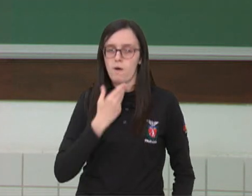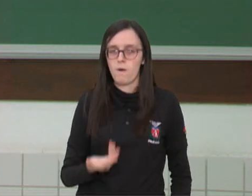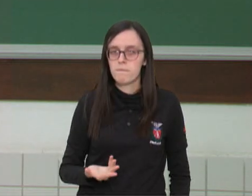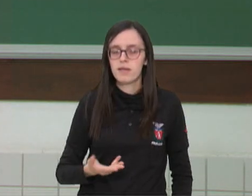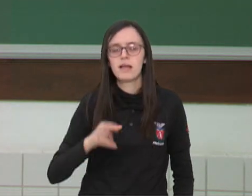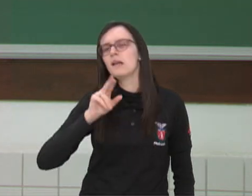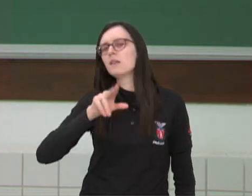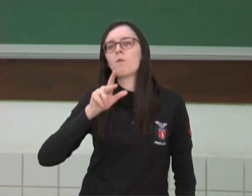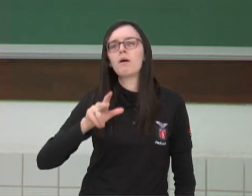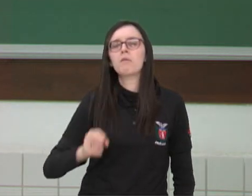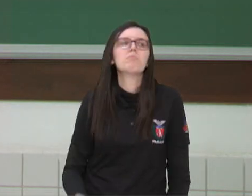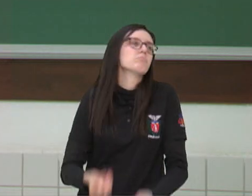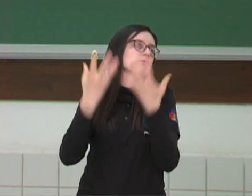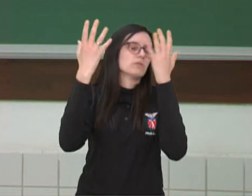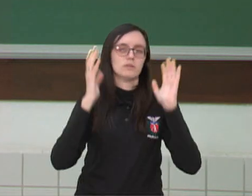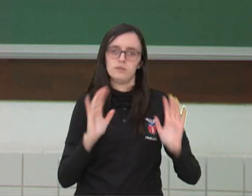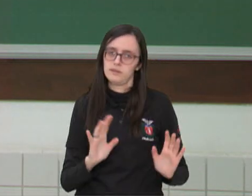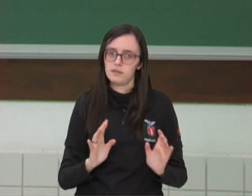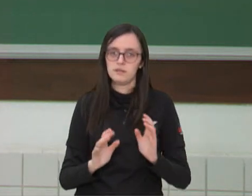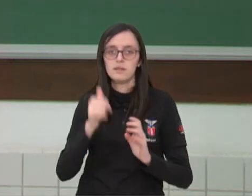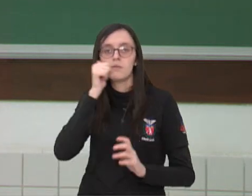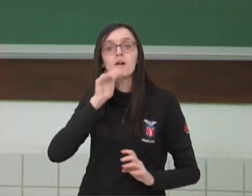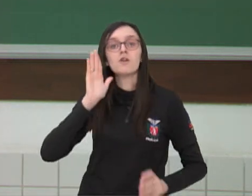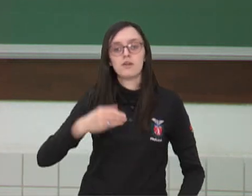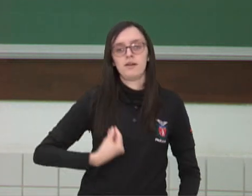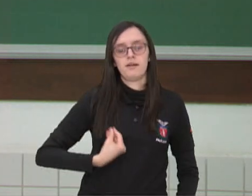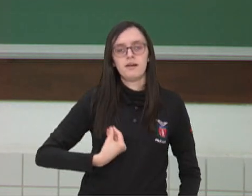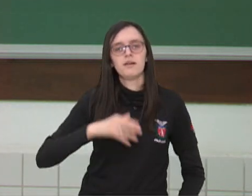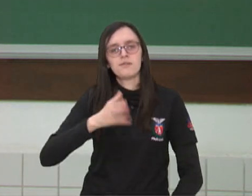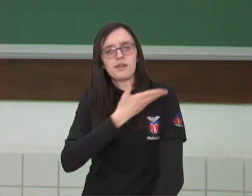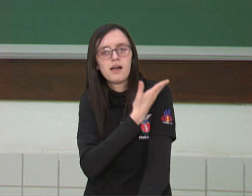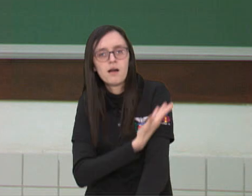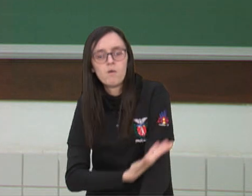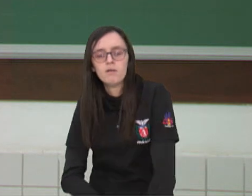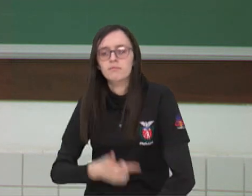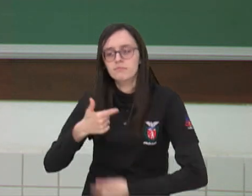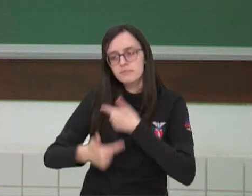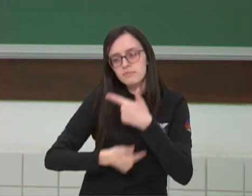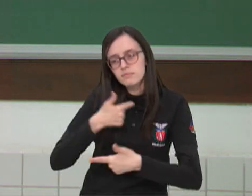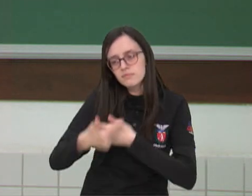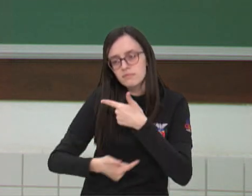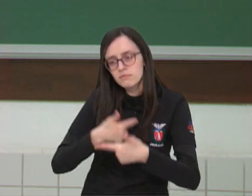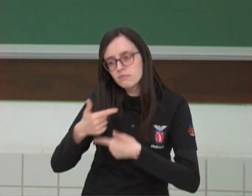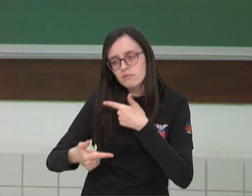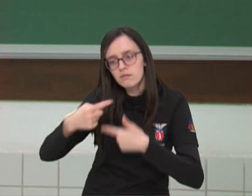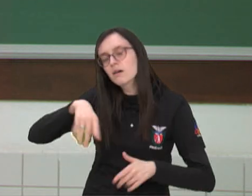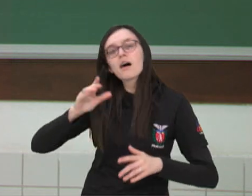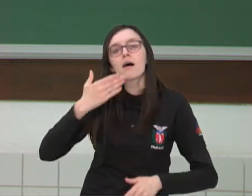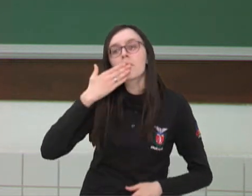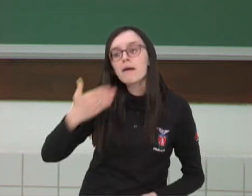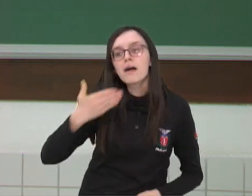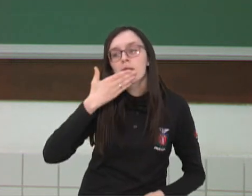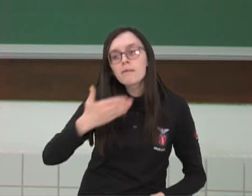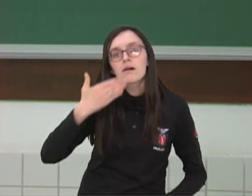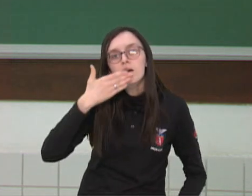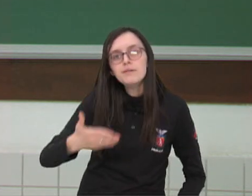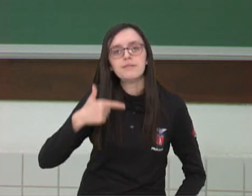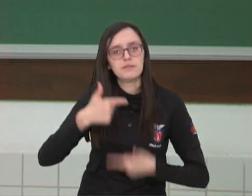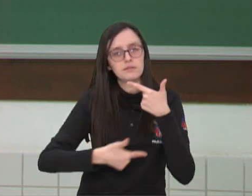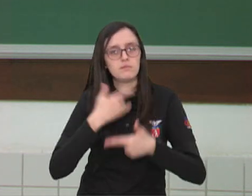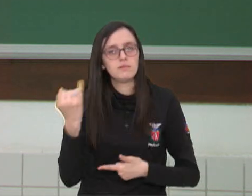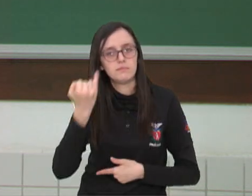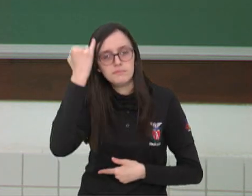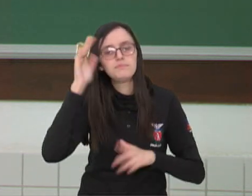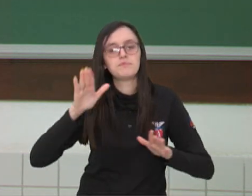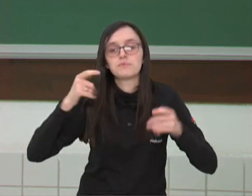algo do nada para as mulheres. As mulheres já estavam acostumadas ao trabalho e já eram solicitadas no trabalho,